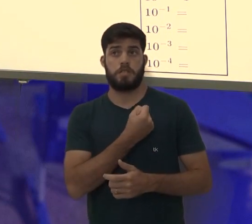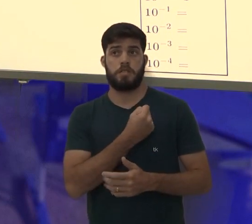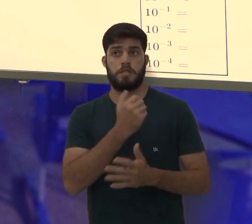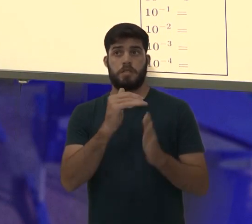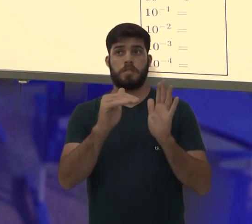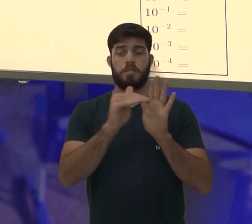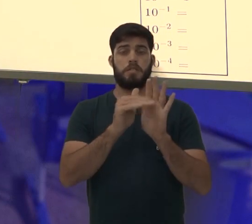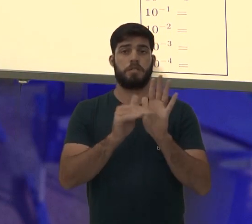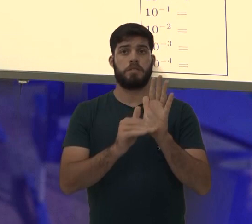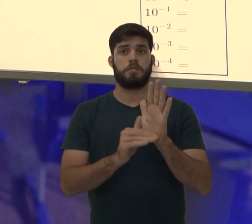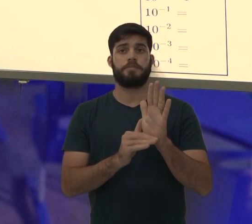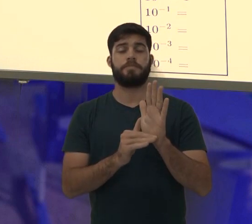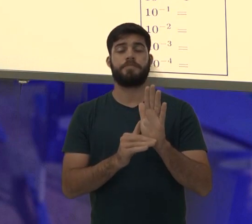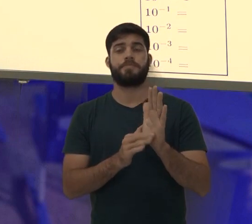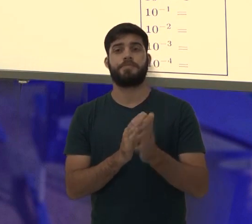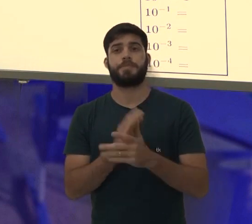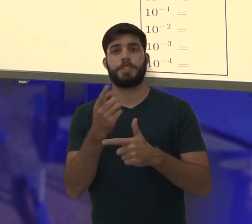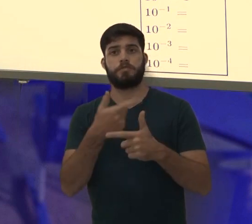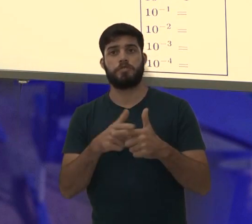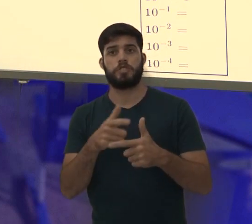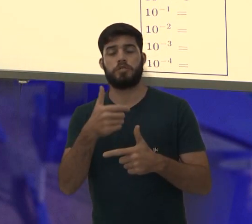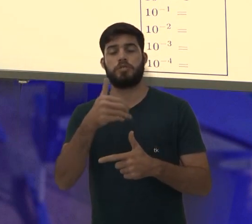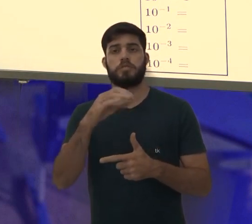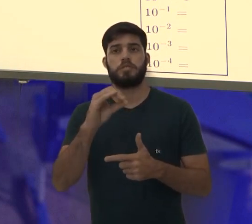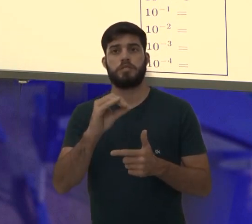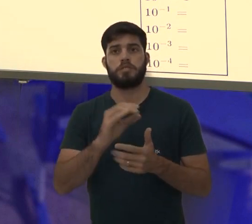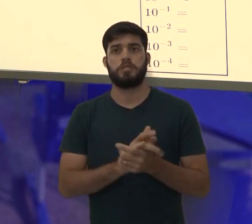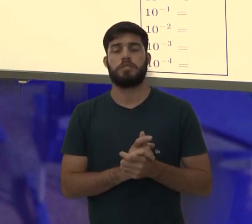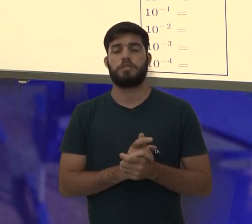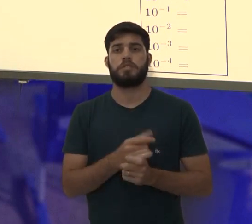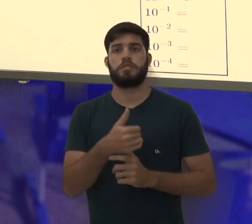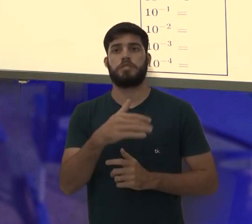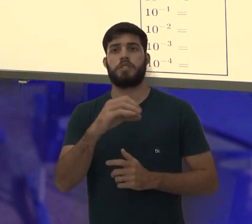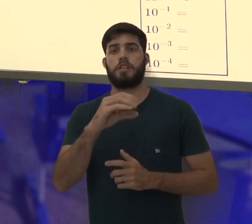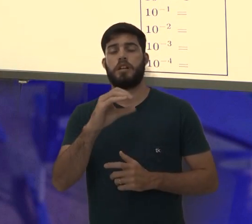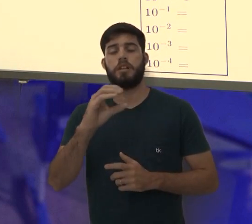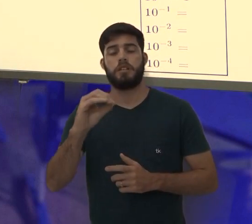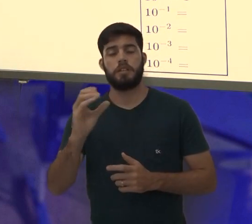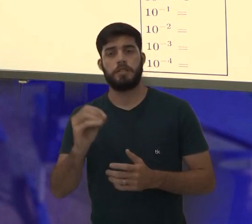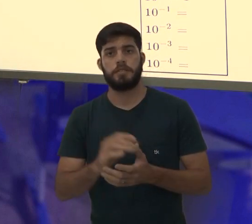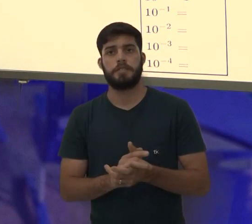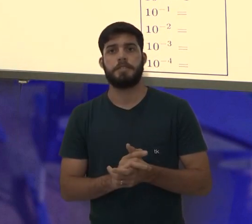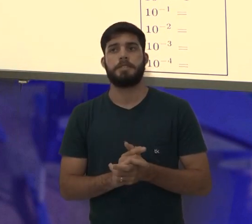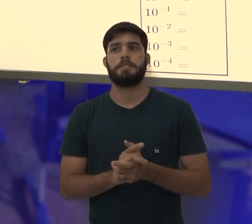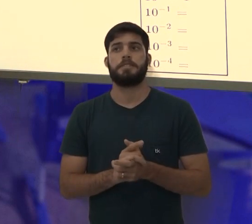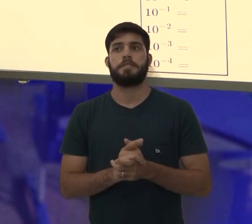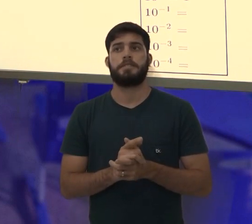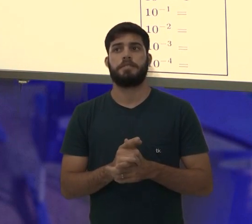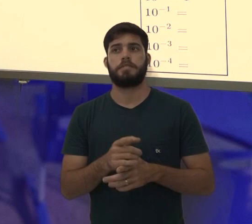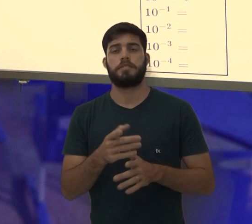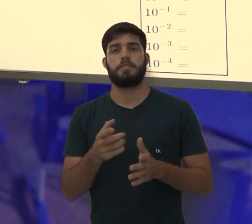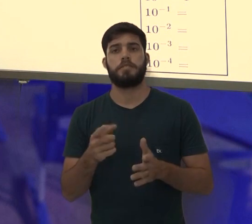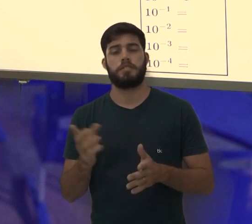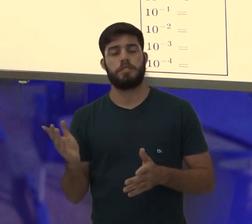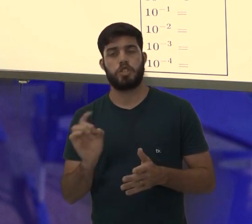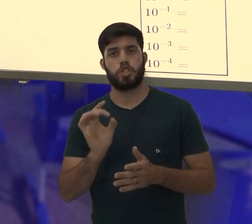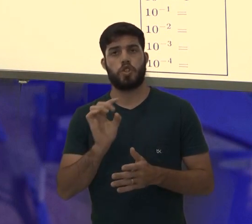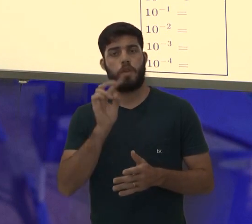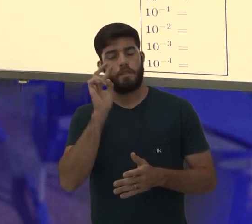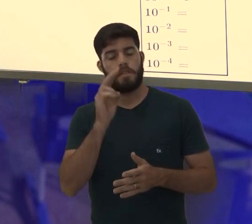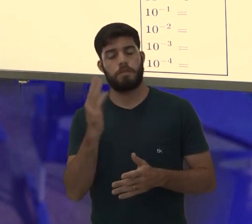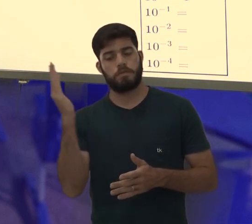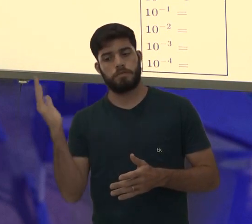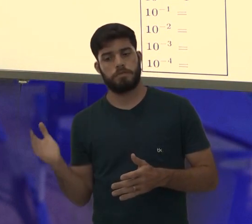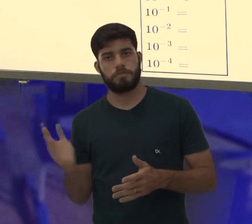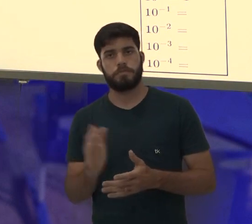sendo dividido por 10. Então, ó, 10.000 dividido por 10 dá 1.000, 1.000 dividido por 10 dá 100, 100 dividido